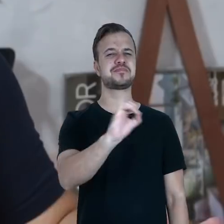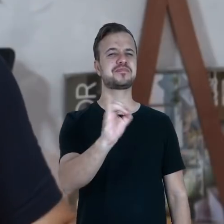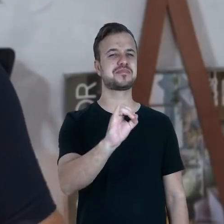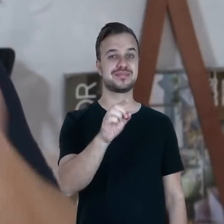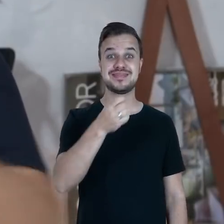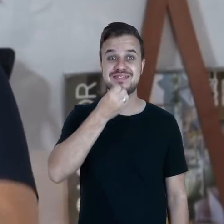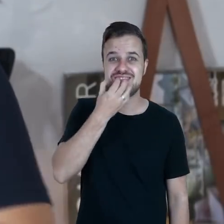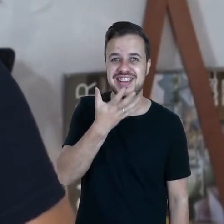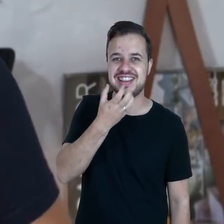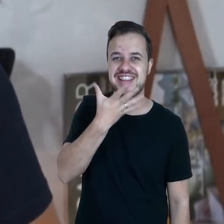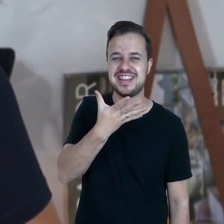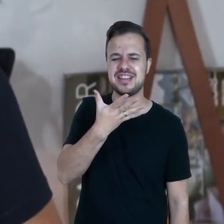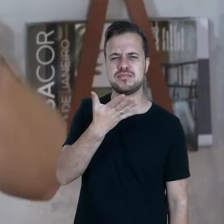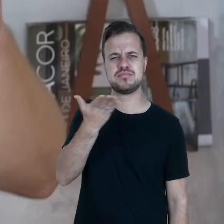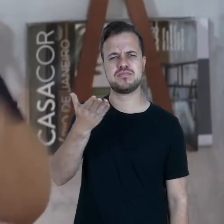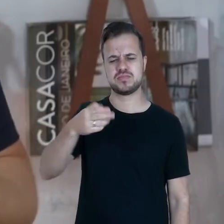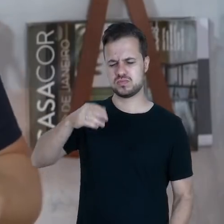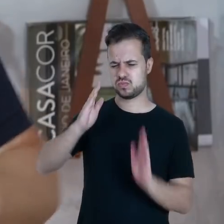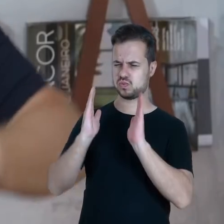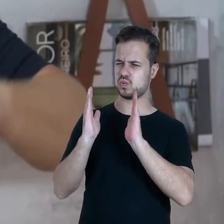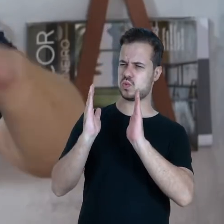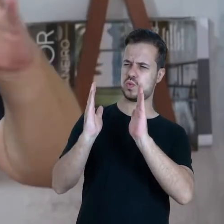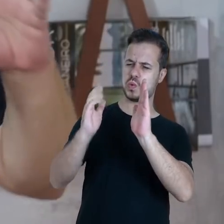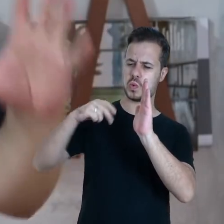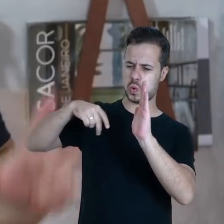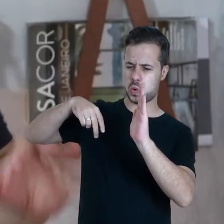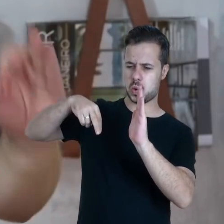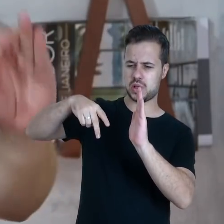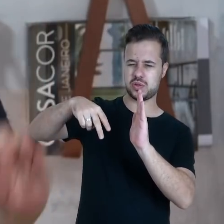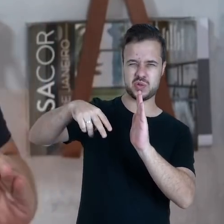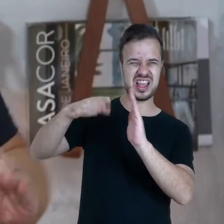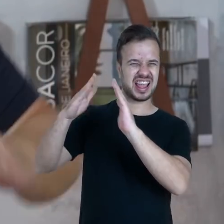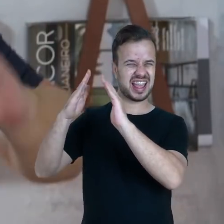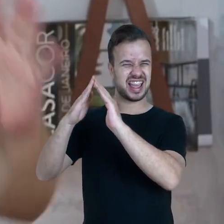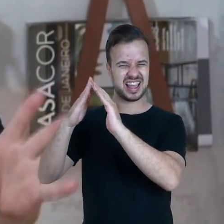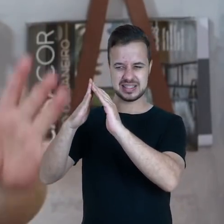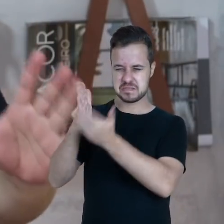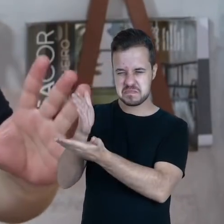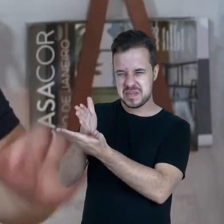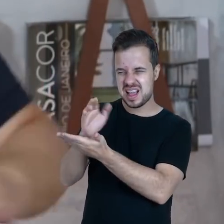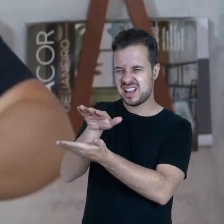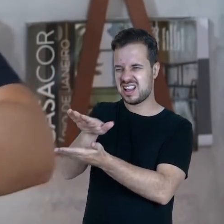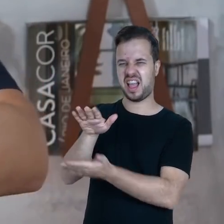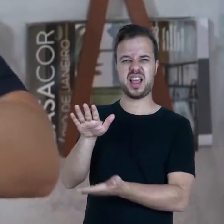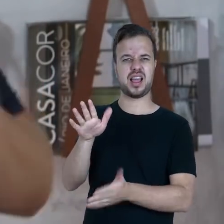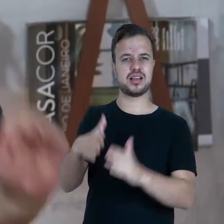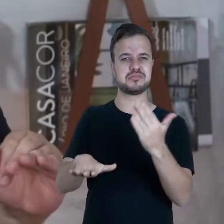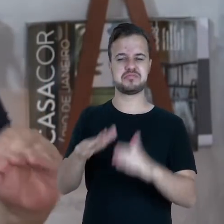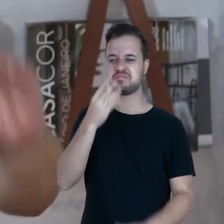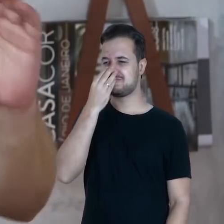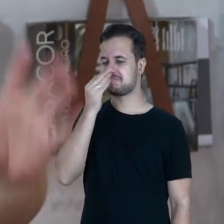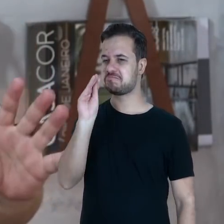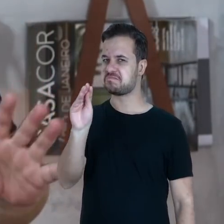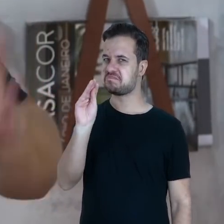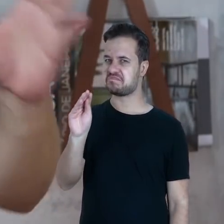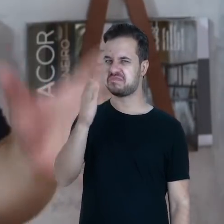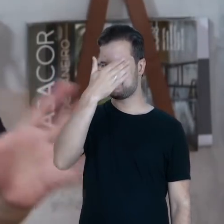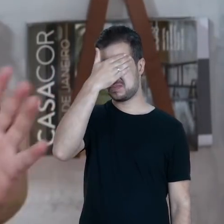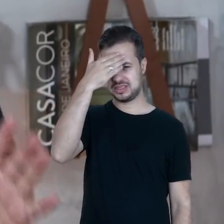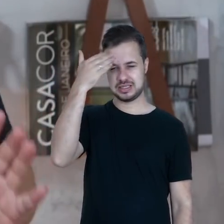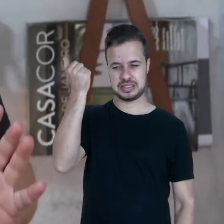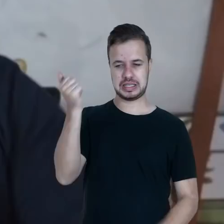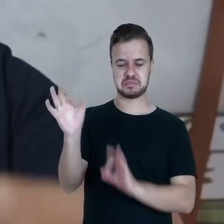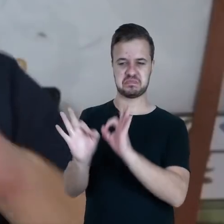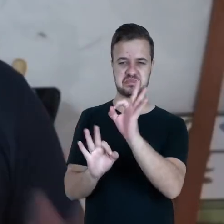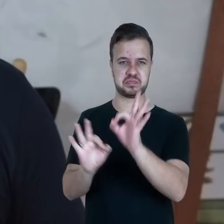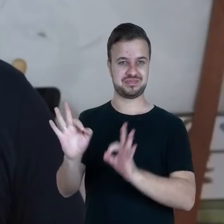Oi pessoal da Van, tudo bem com vocês? O corredor é uma daquelas partes da casa que muitas das vezes a gente esquece de dar atenção na hora